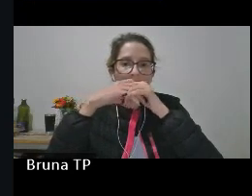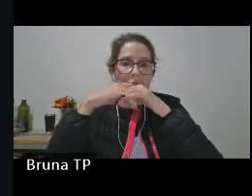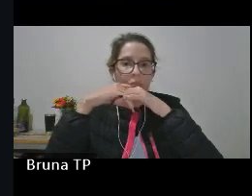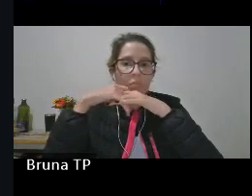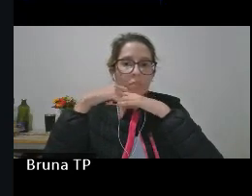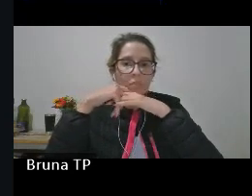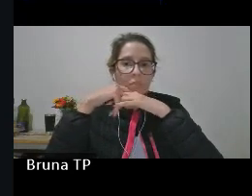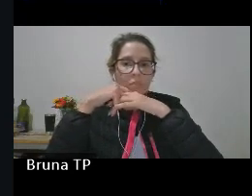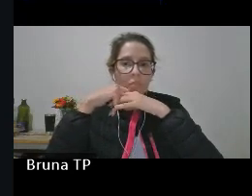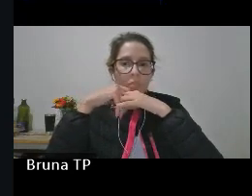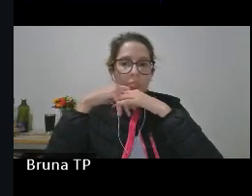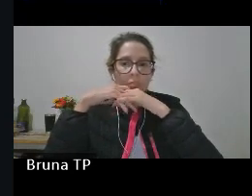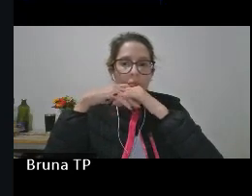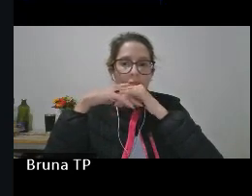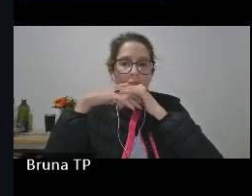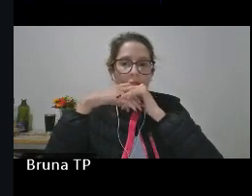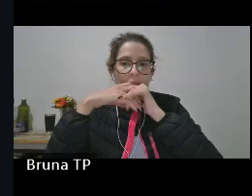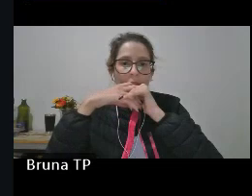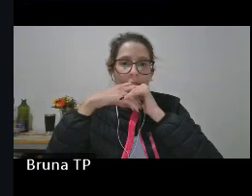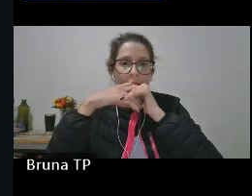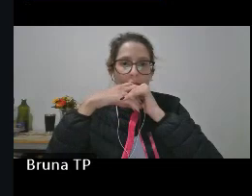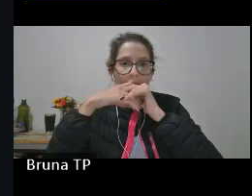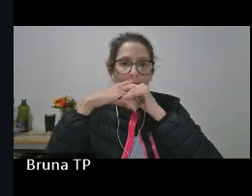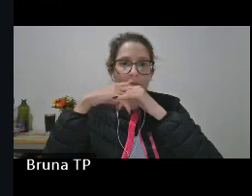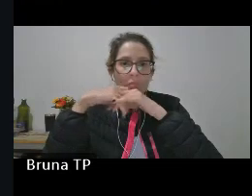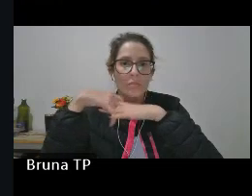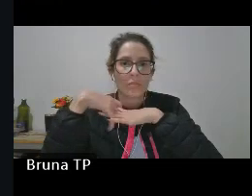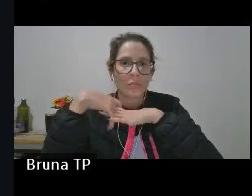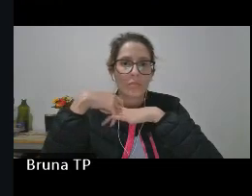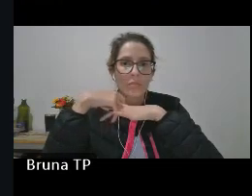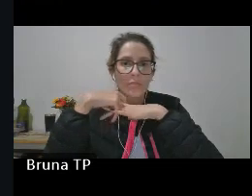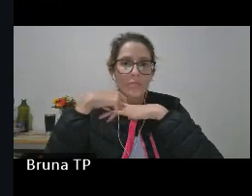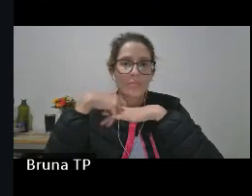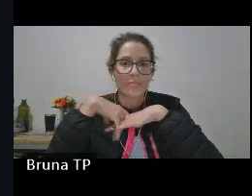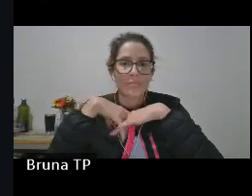evitar que aconteçam as manifestações patológicas?